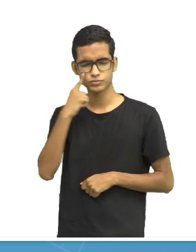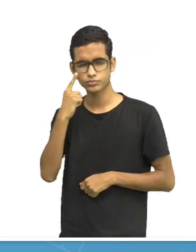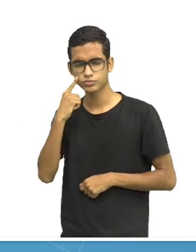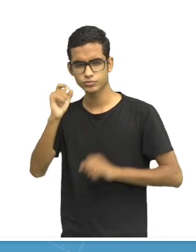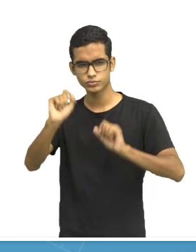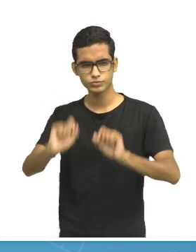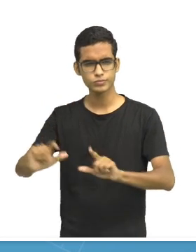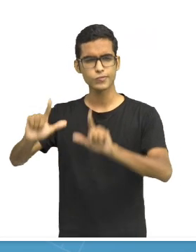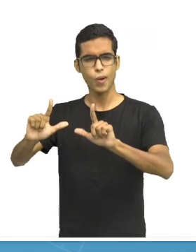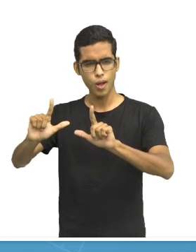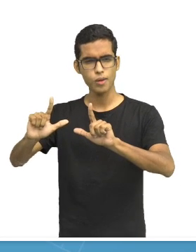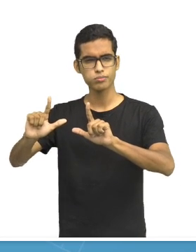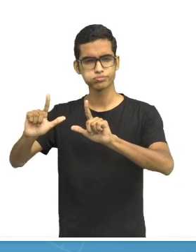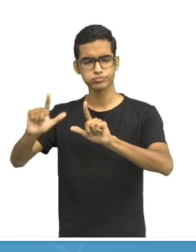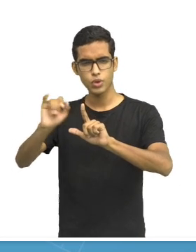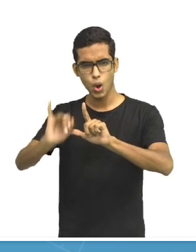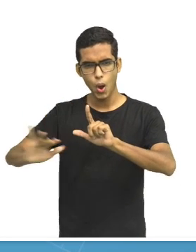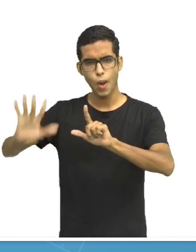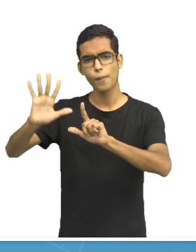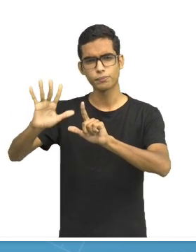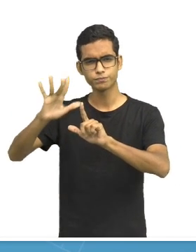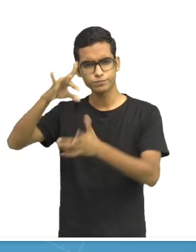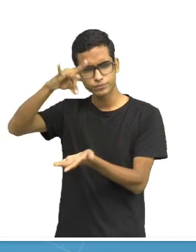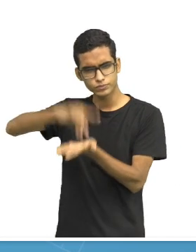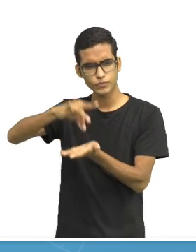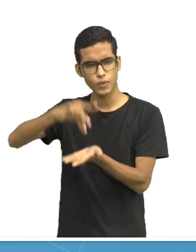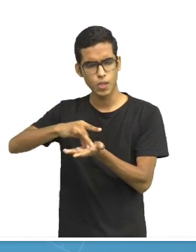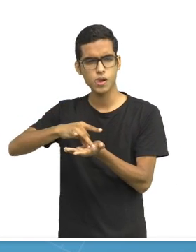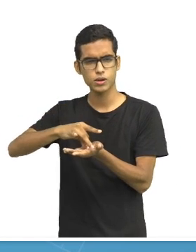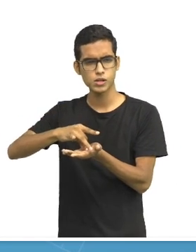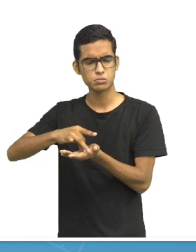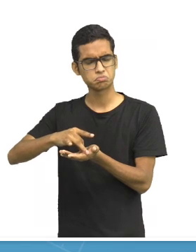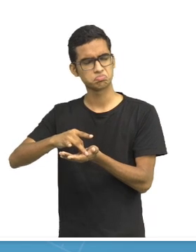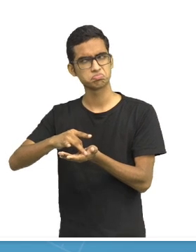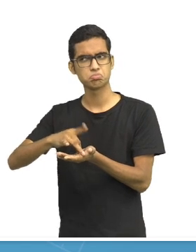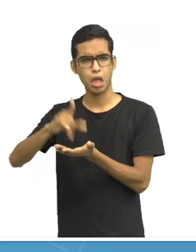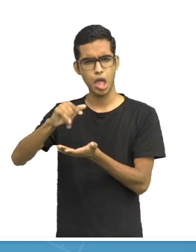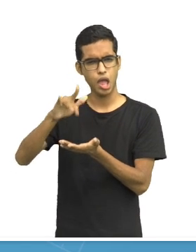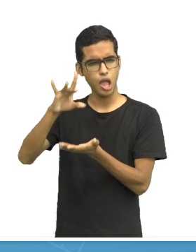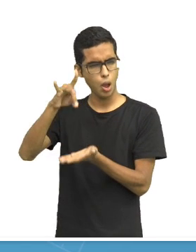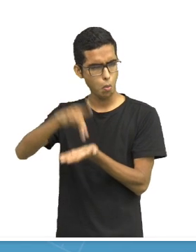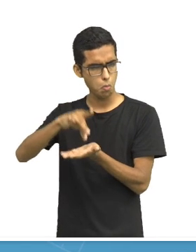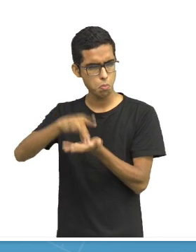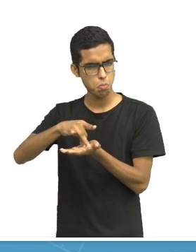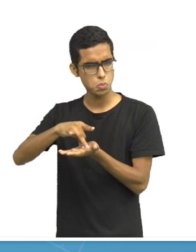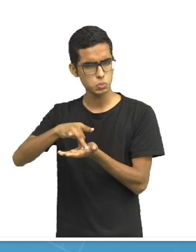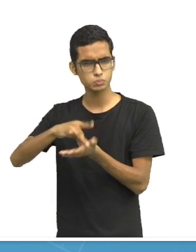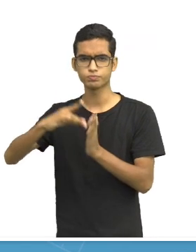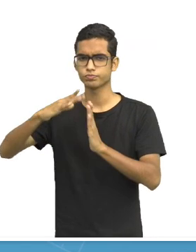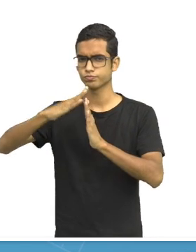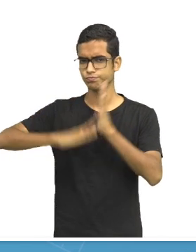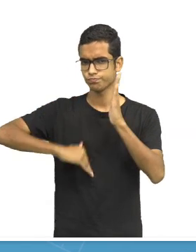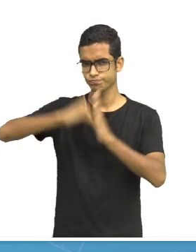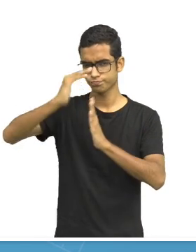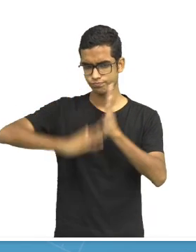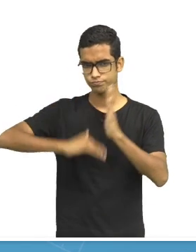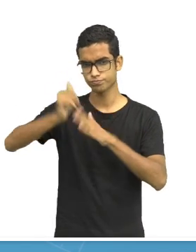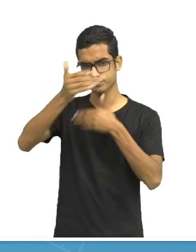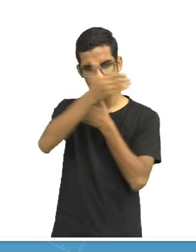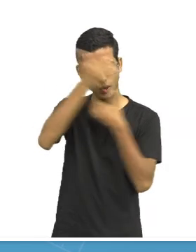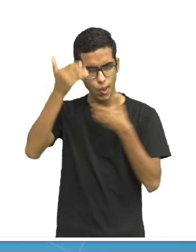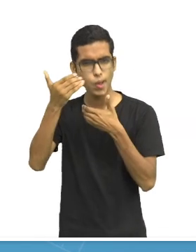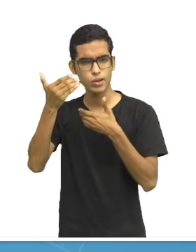imagens realistas, será que essas imagens são realistas? Os pintores